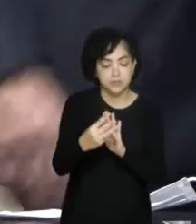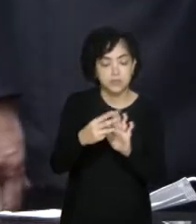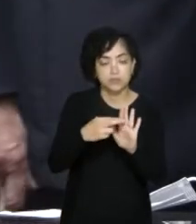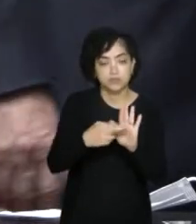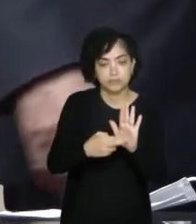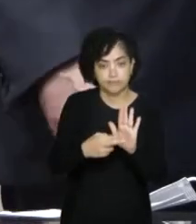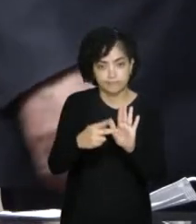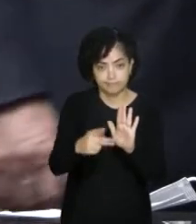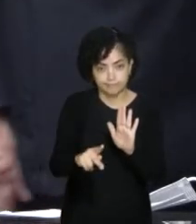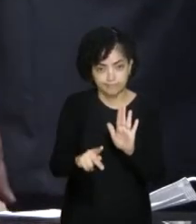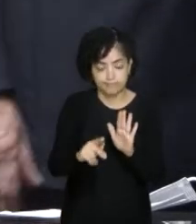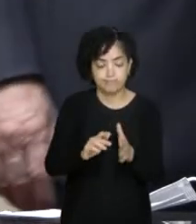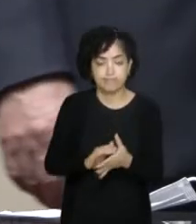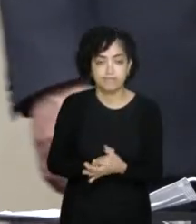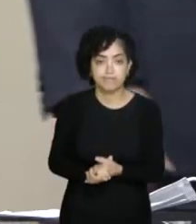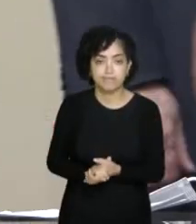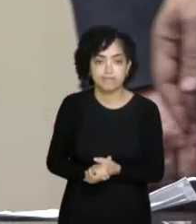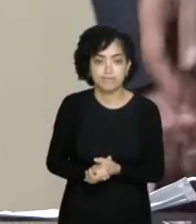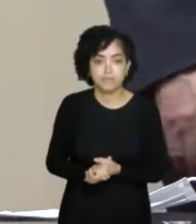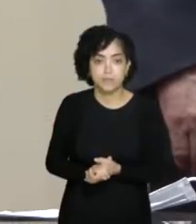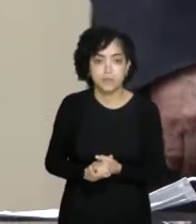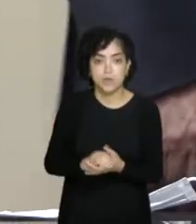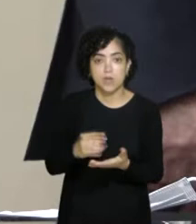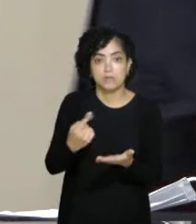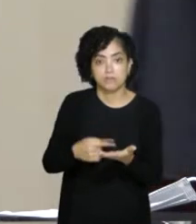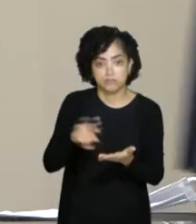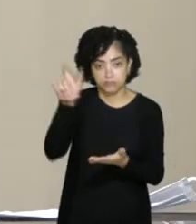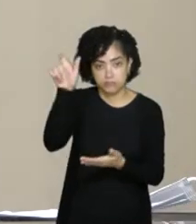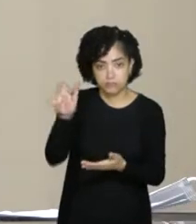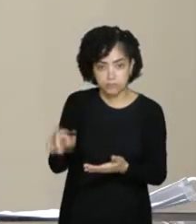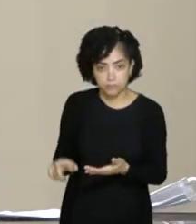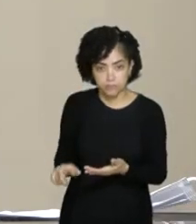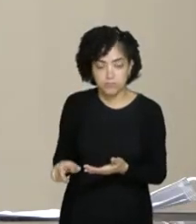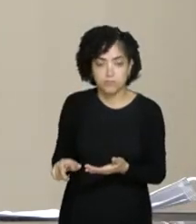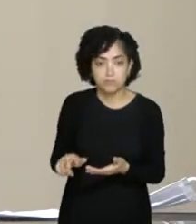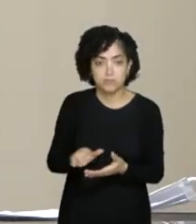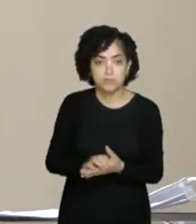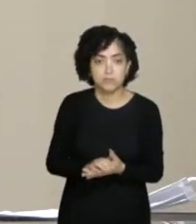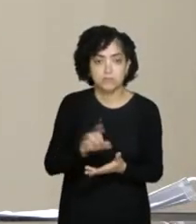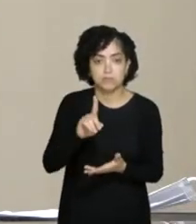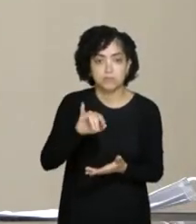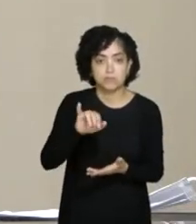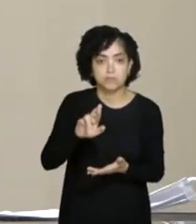Interno, no uso de suas atribuições, convoca o cidadão Dieter